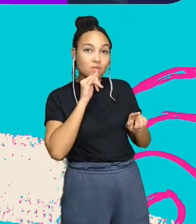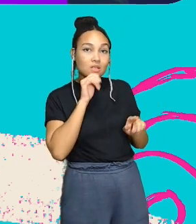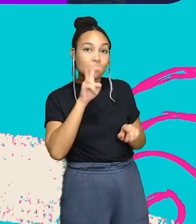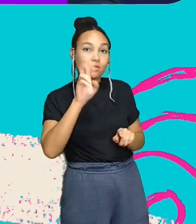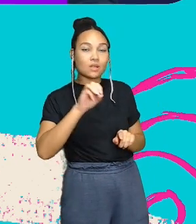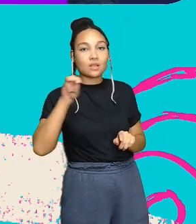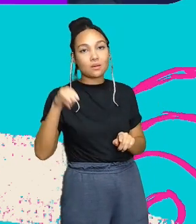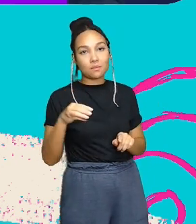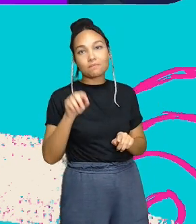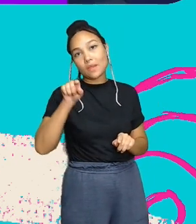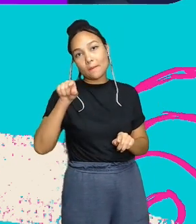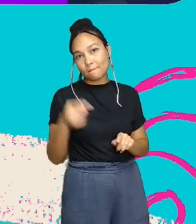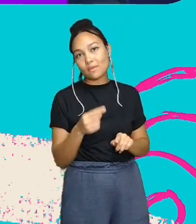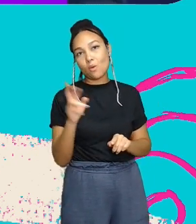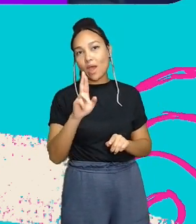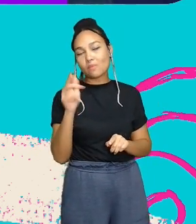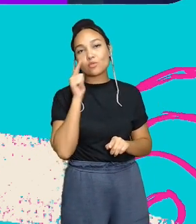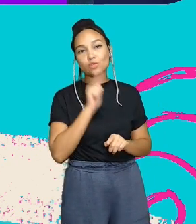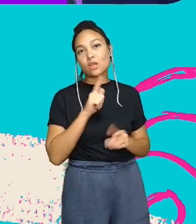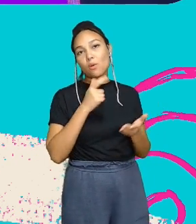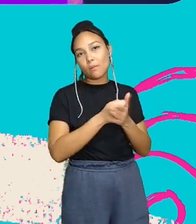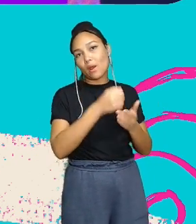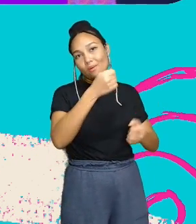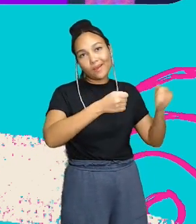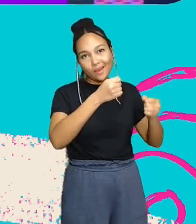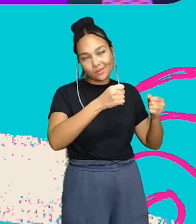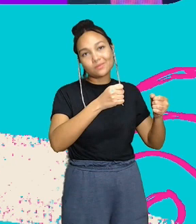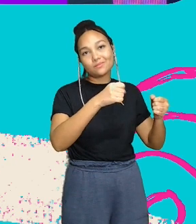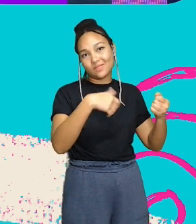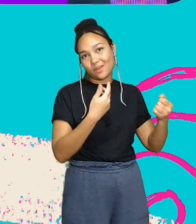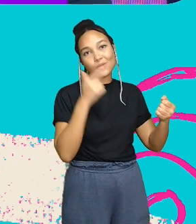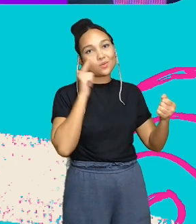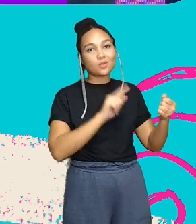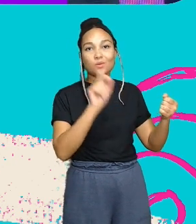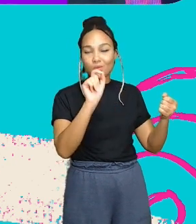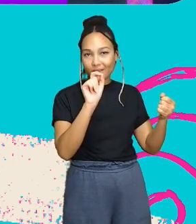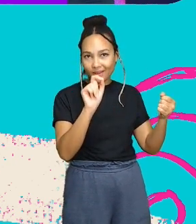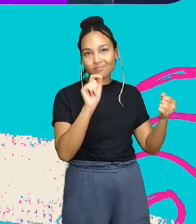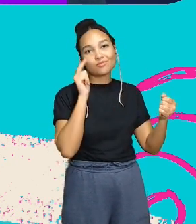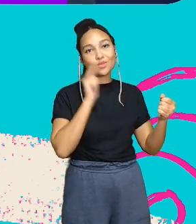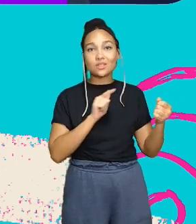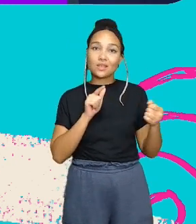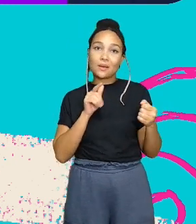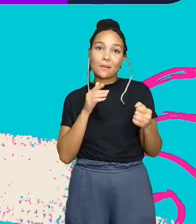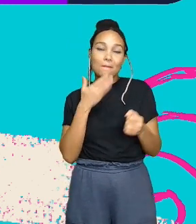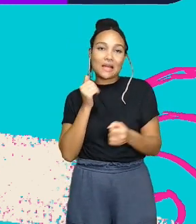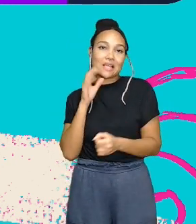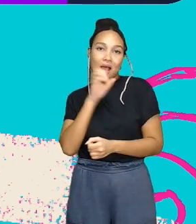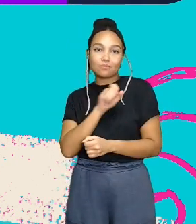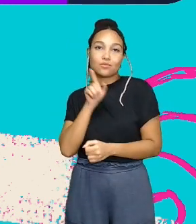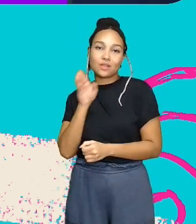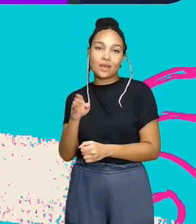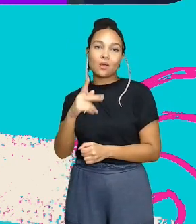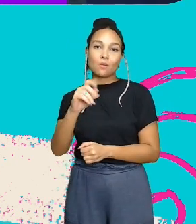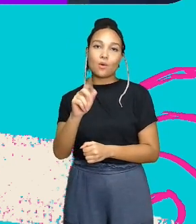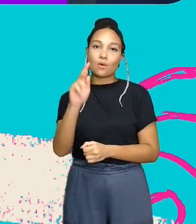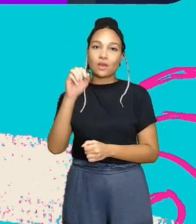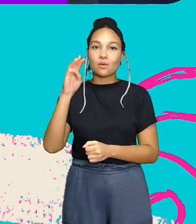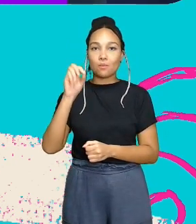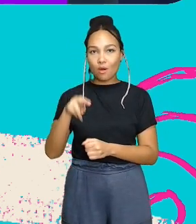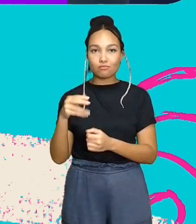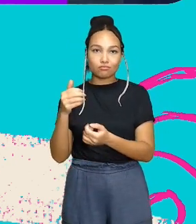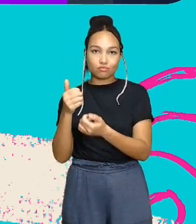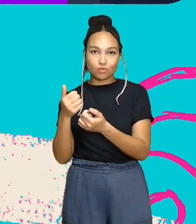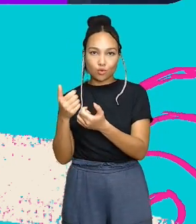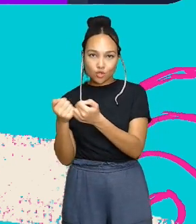para comprar um carro. Então eu vou conseguir, obviamente, ter um Pokémon GO ali muito mais rápido. Tudo bem. Tirando